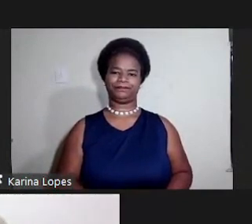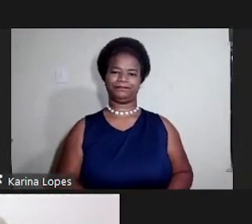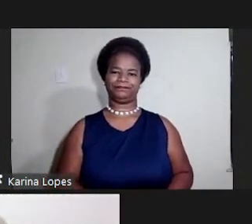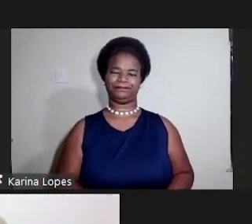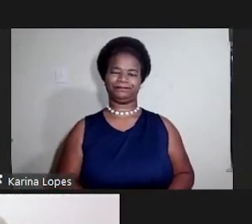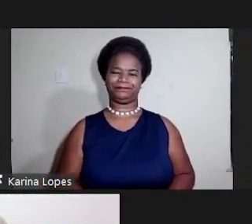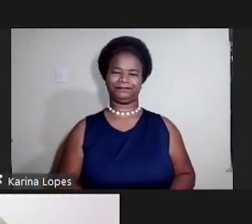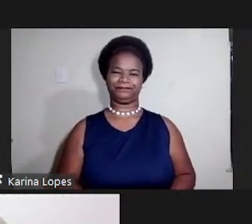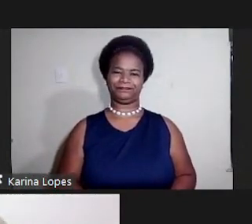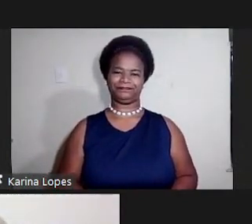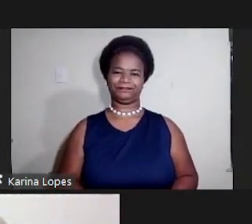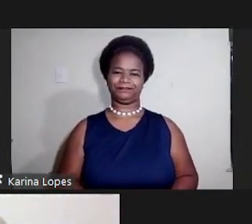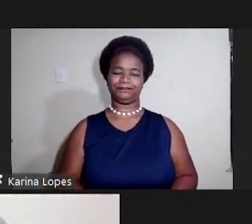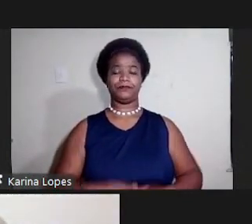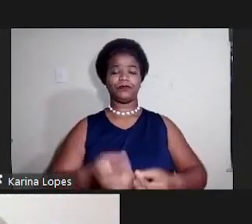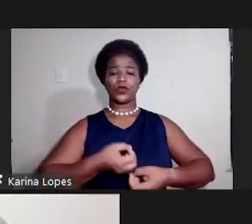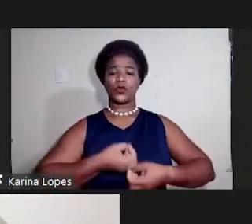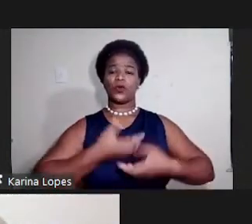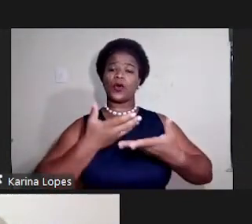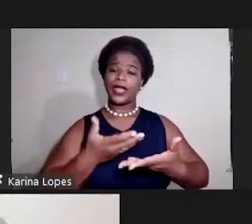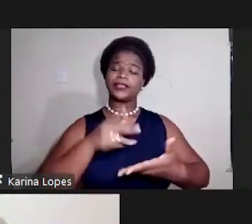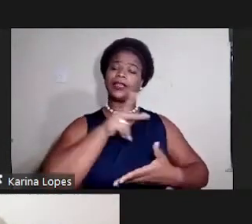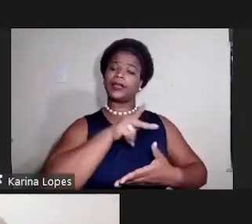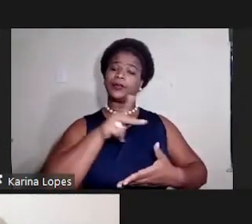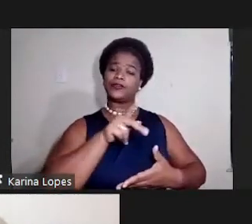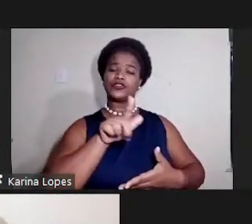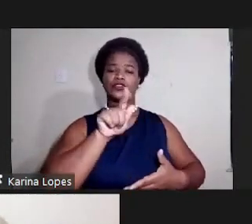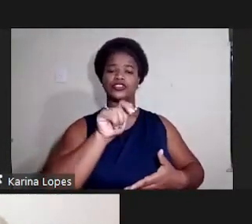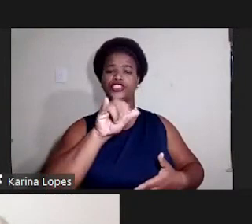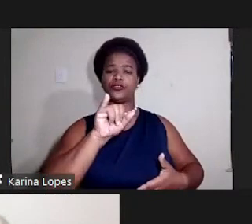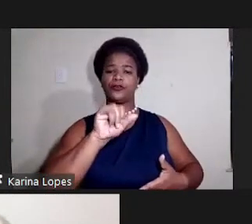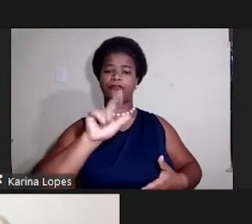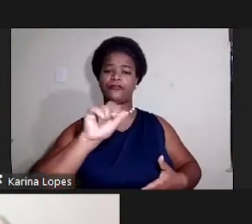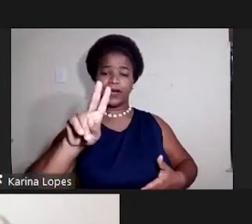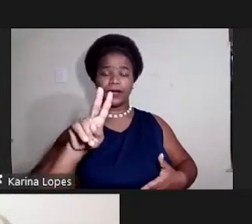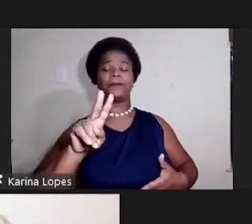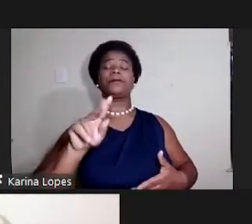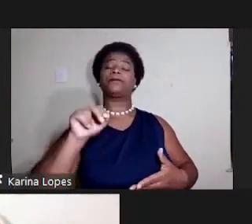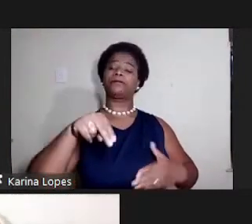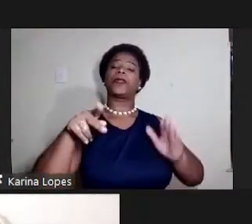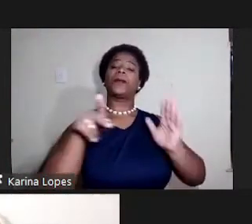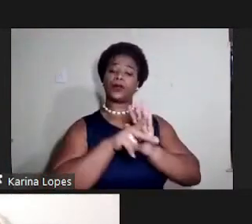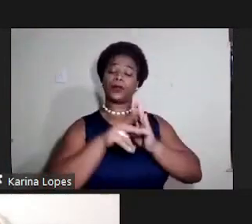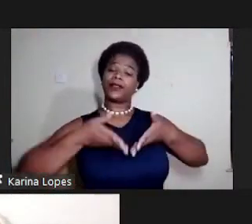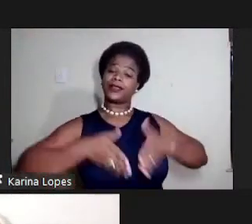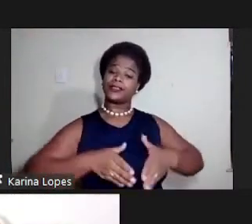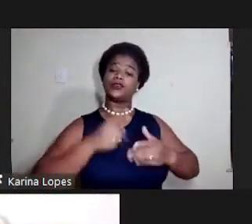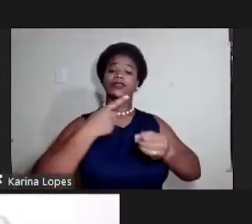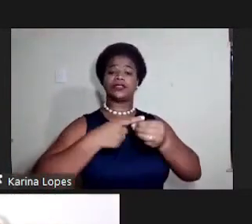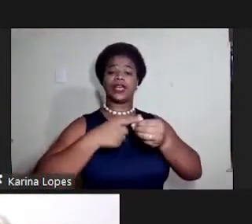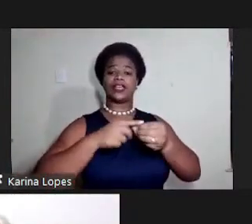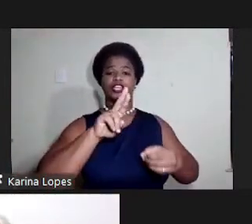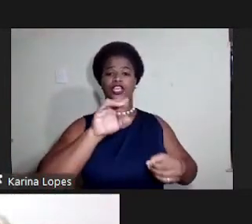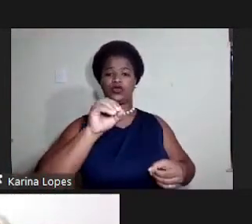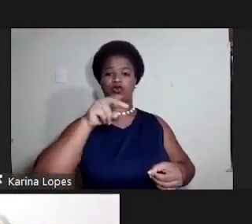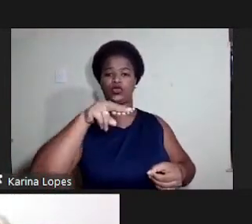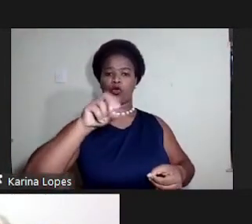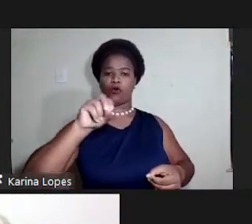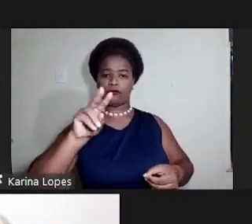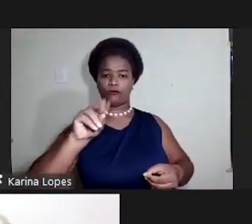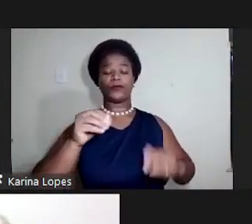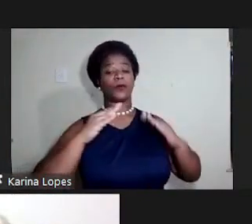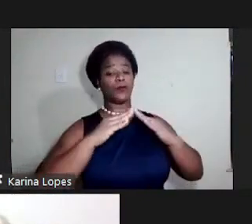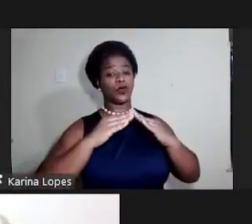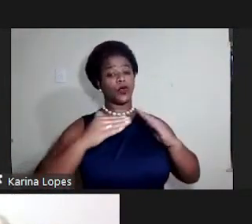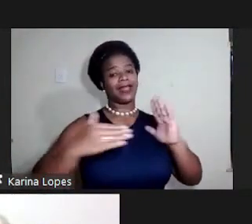O poeta e professor Gilvan Procópio Ribeiro nasceu em Rio Novo, onde morou até os 13 anos de idade. No